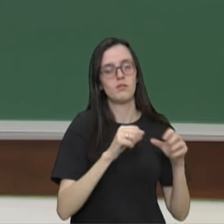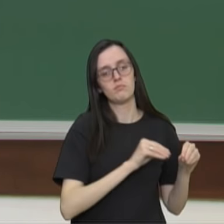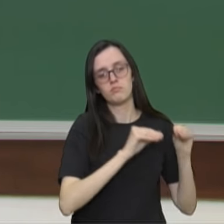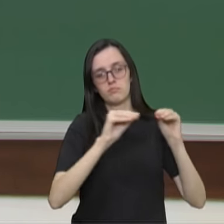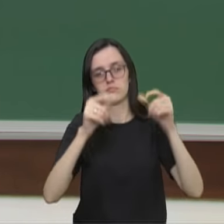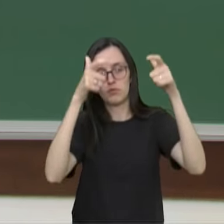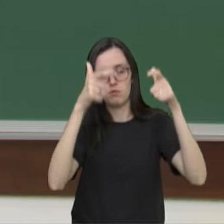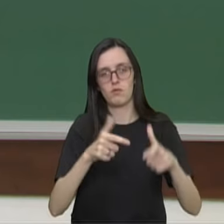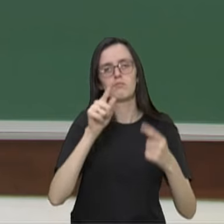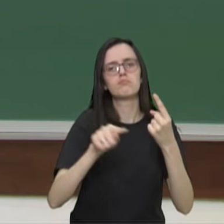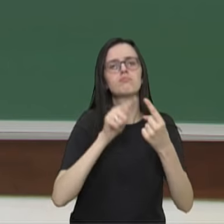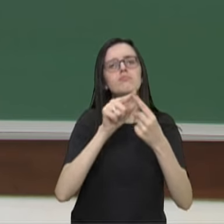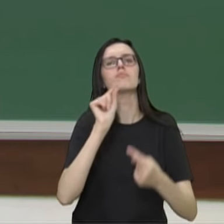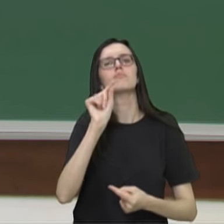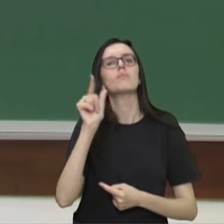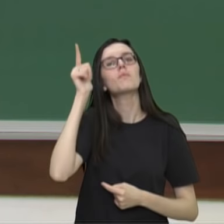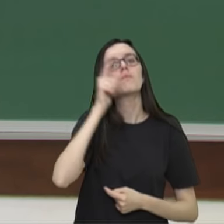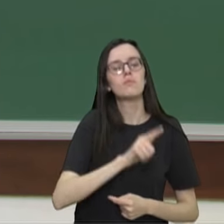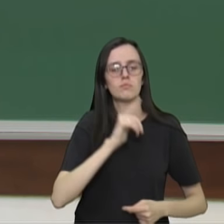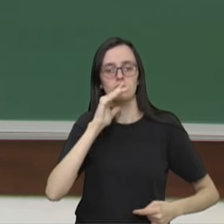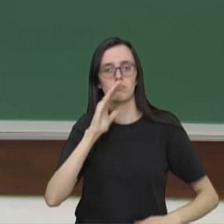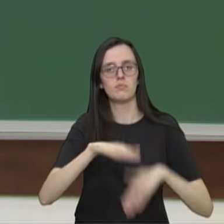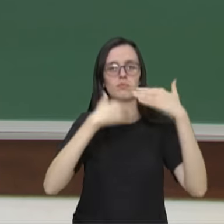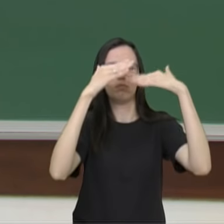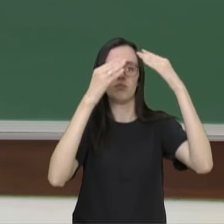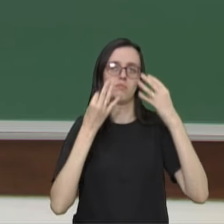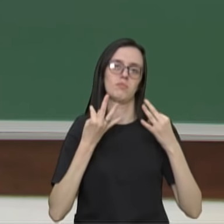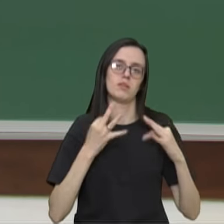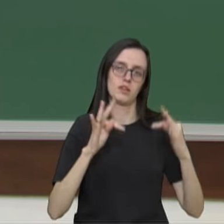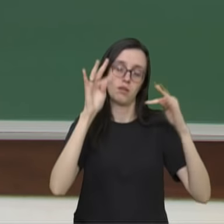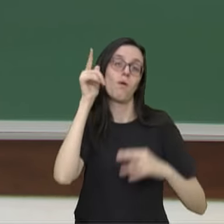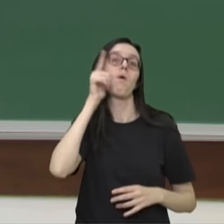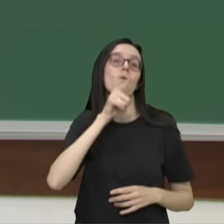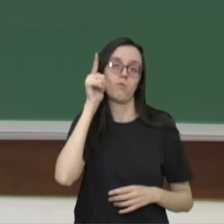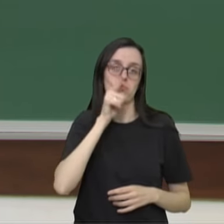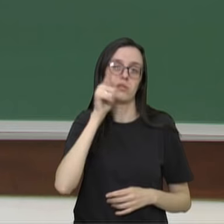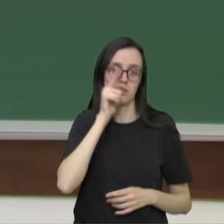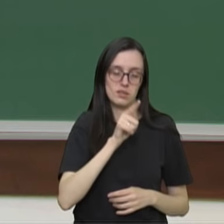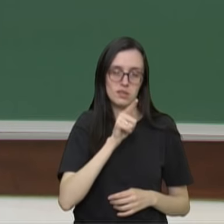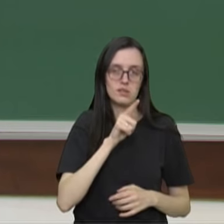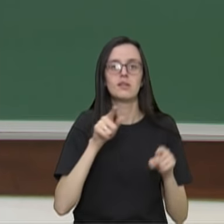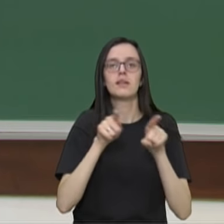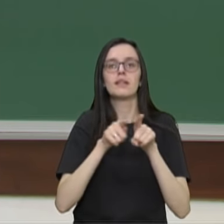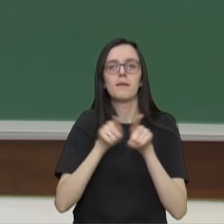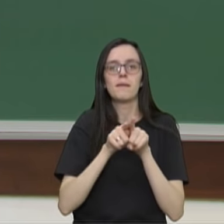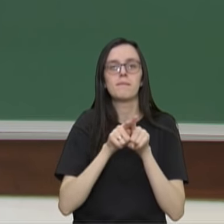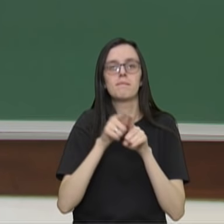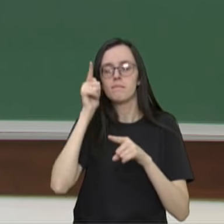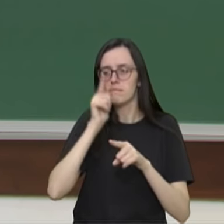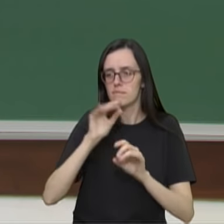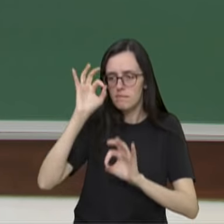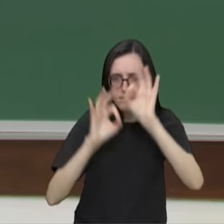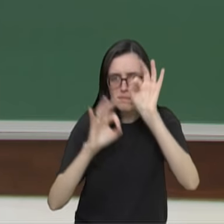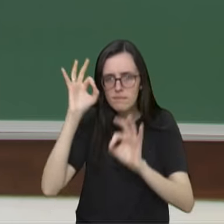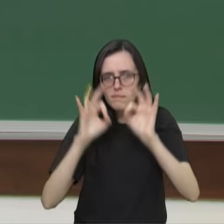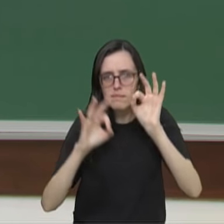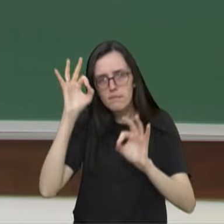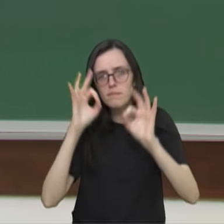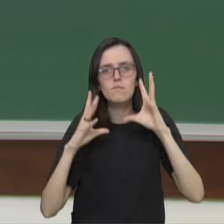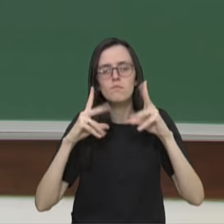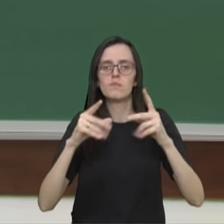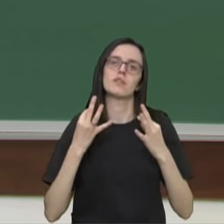aquele local na intenção de conseguir se desenvolver tecnologica mente é todo o parâmetro